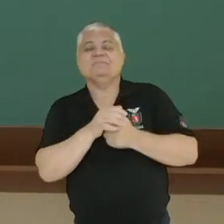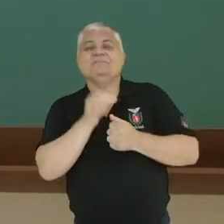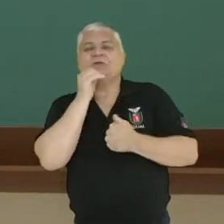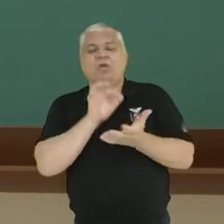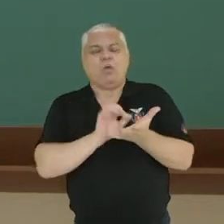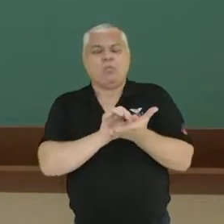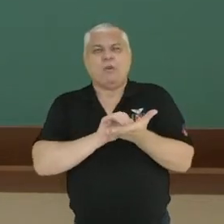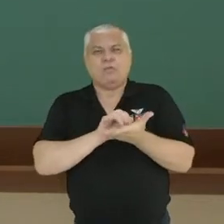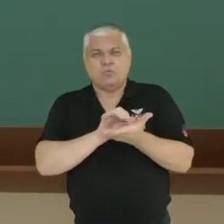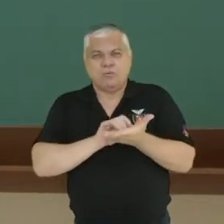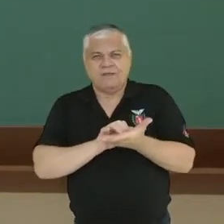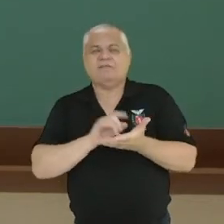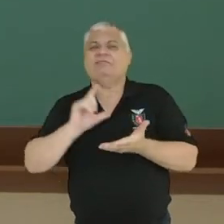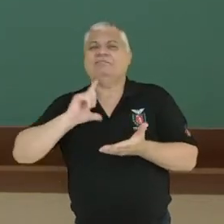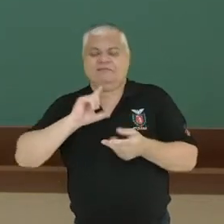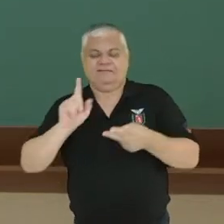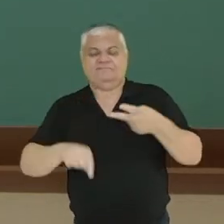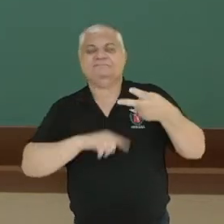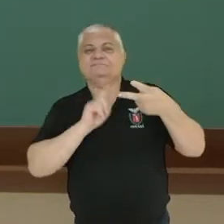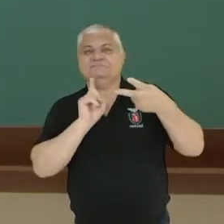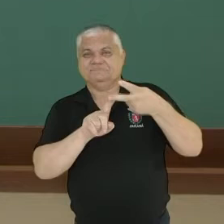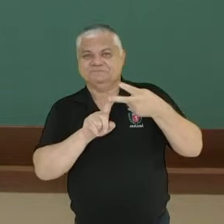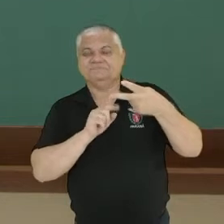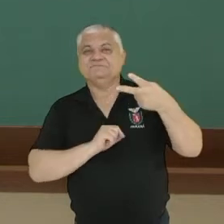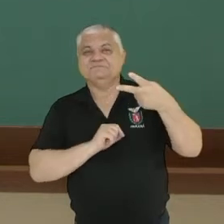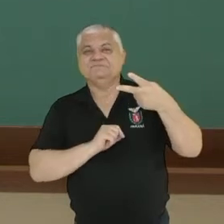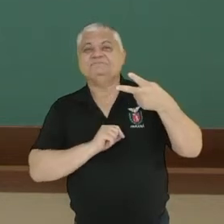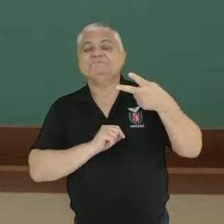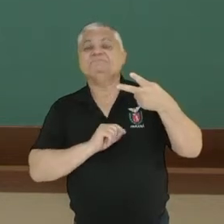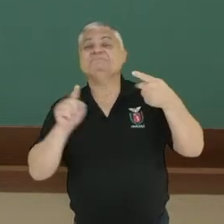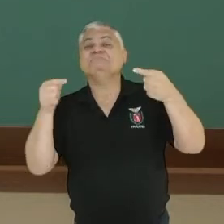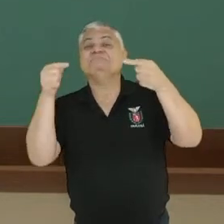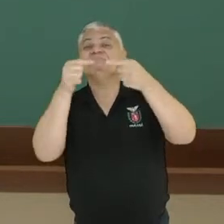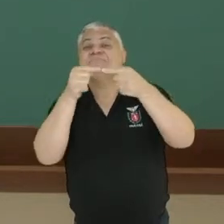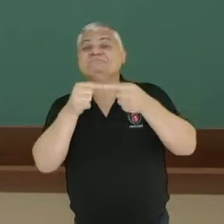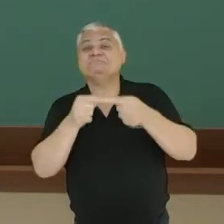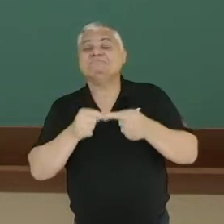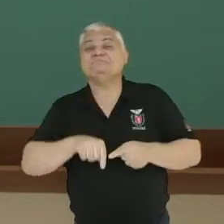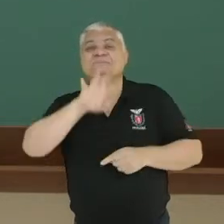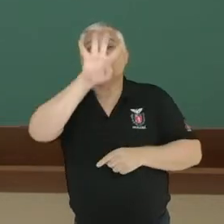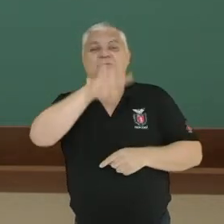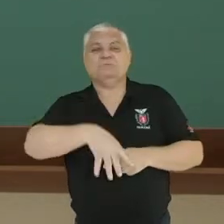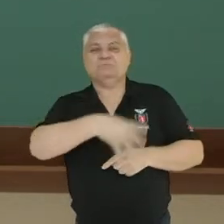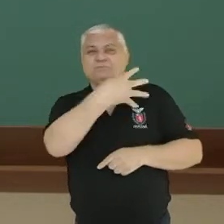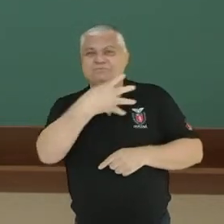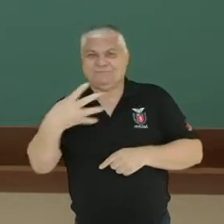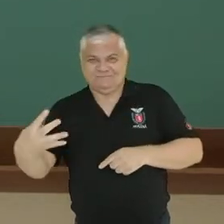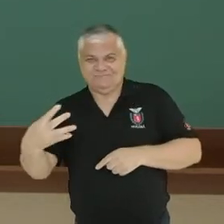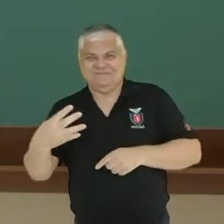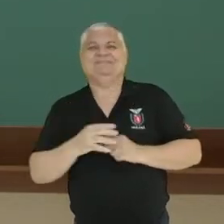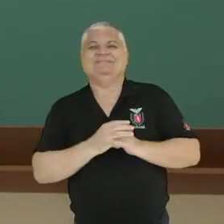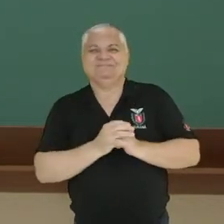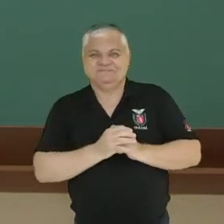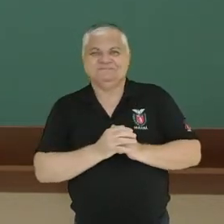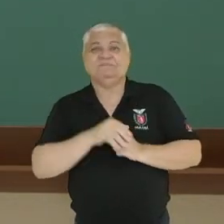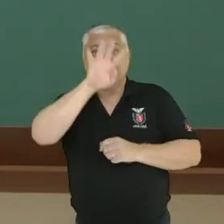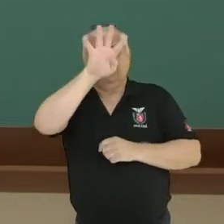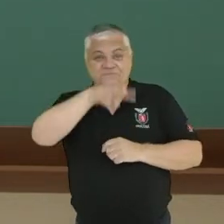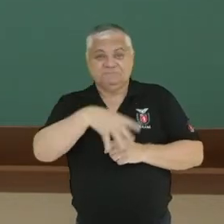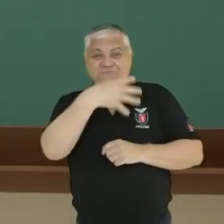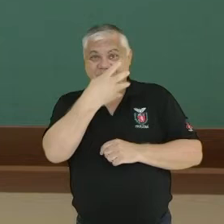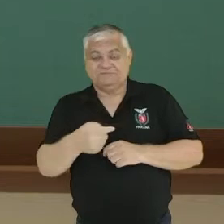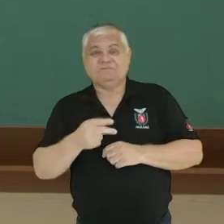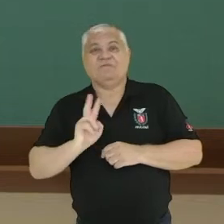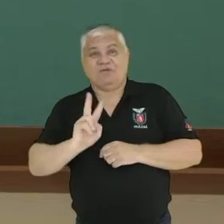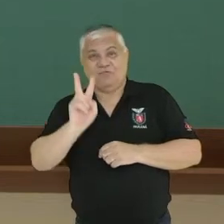calculadora. Segunda, aplicação de tabelas de valores, ou seja, as tabelas